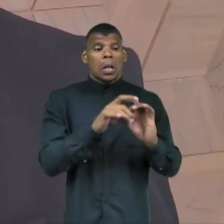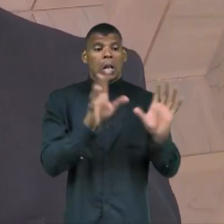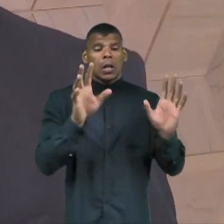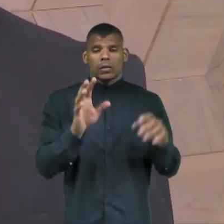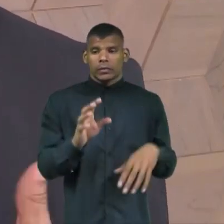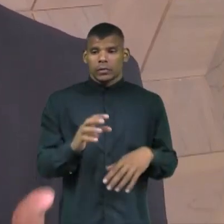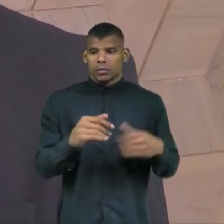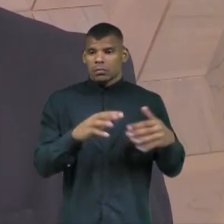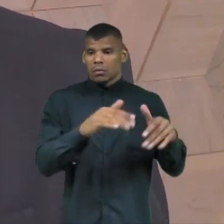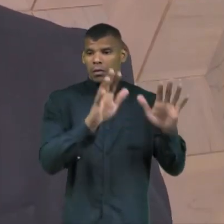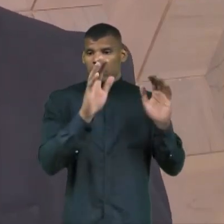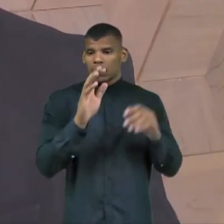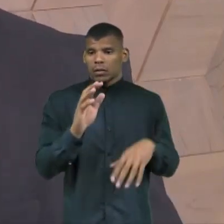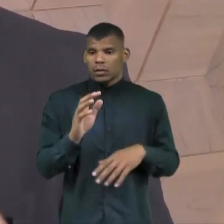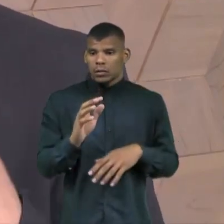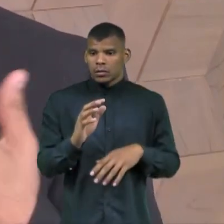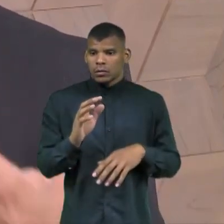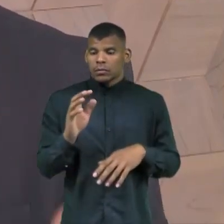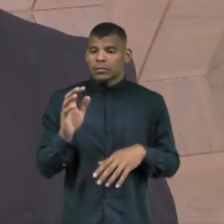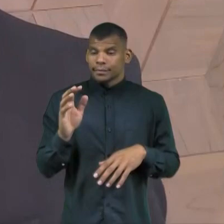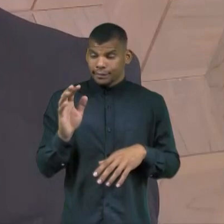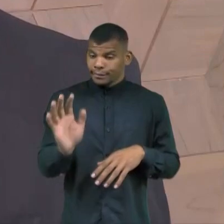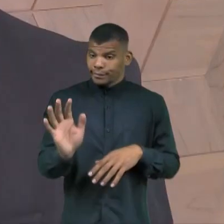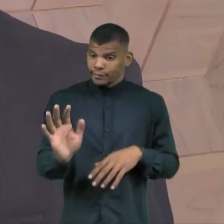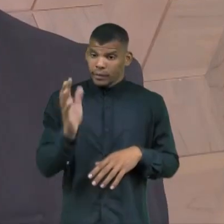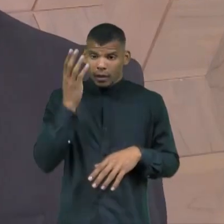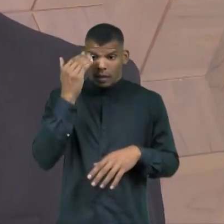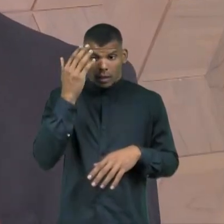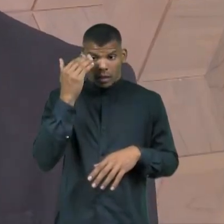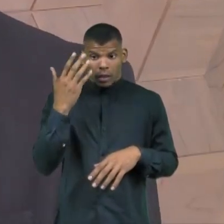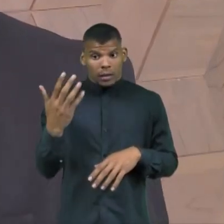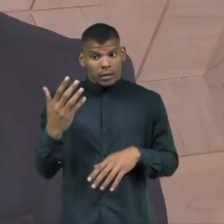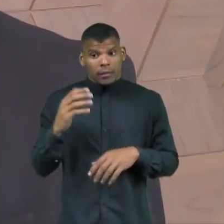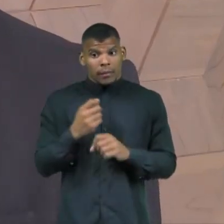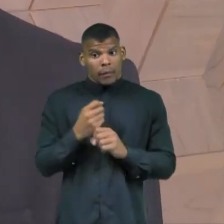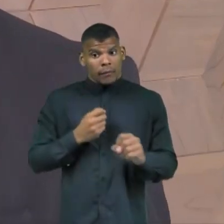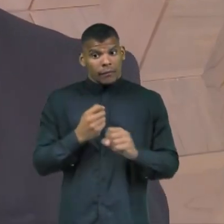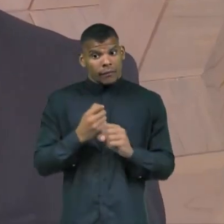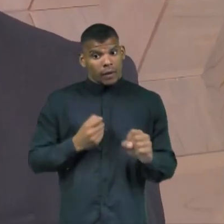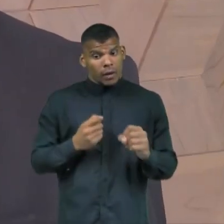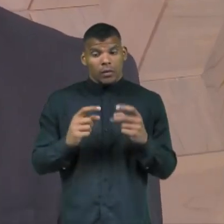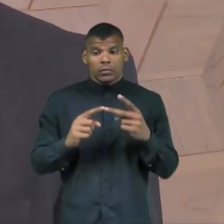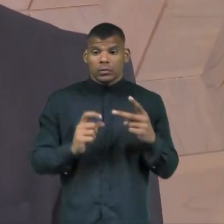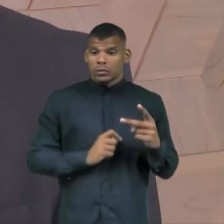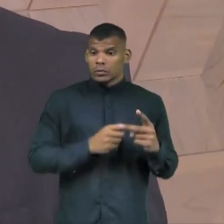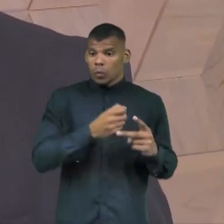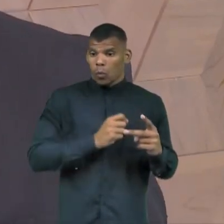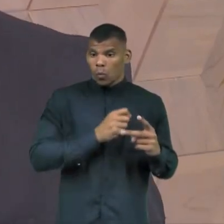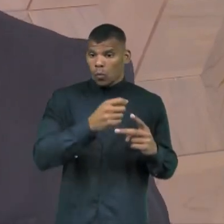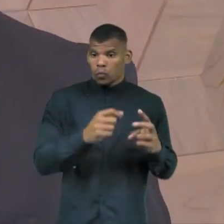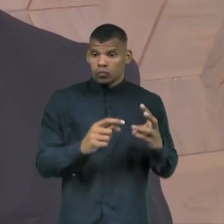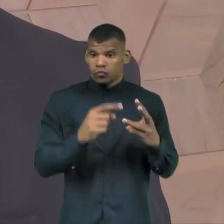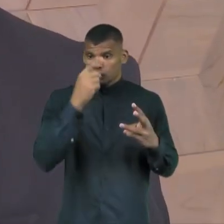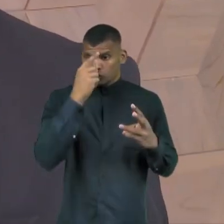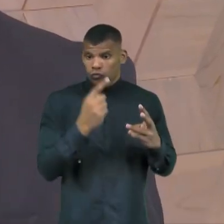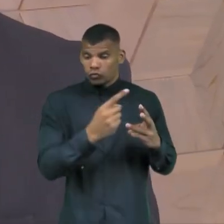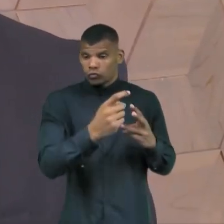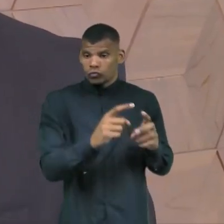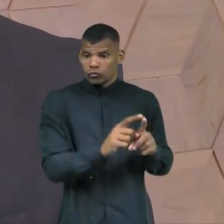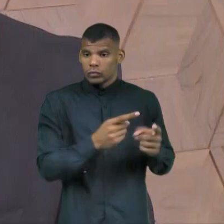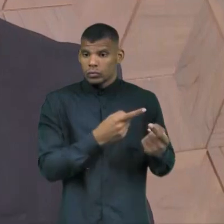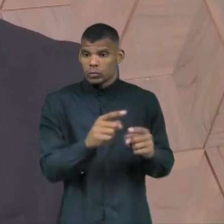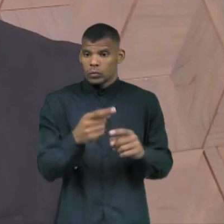notícia falsa, quem propaga, quem produz qualquer tipo de conteúdo que incite ao ódio, à violência, ou até mesmo ataques contra a